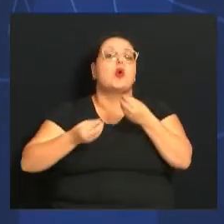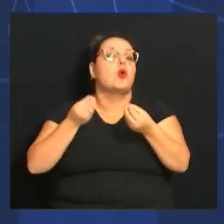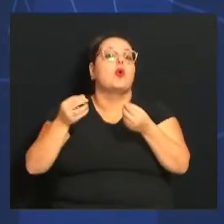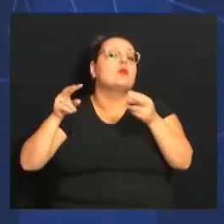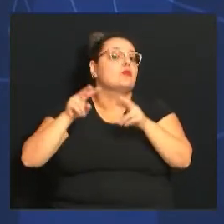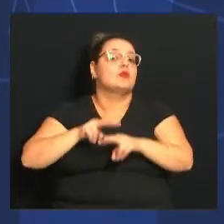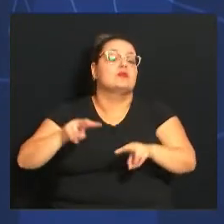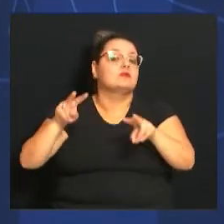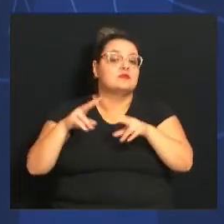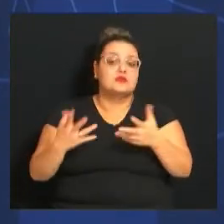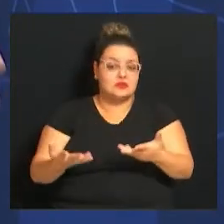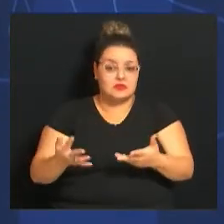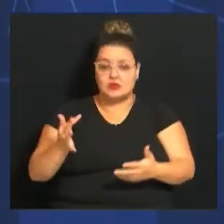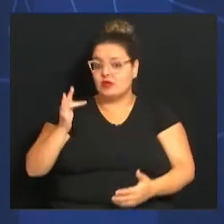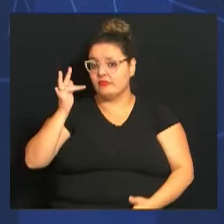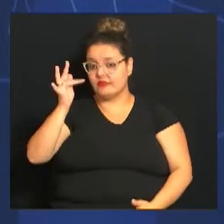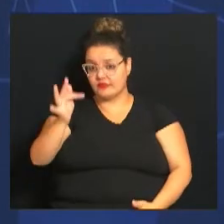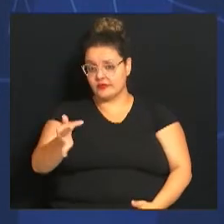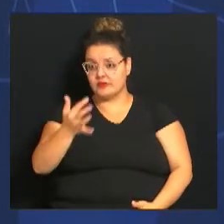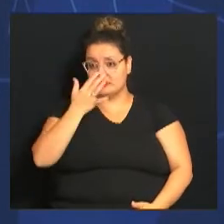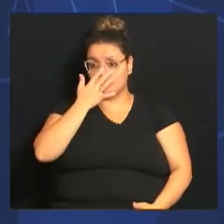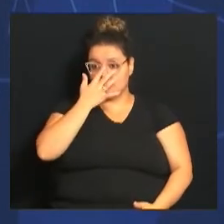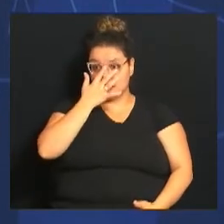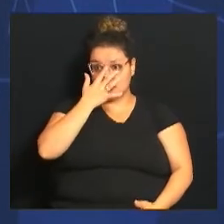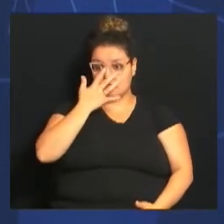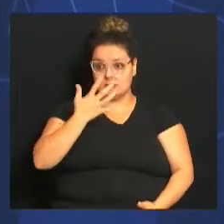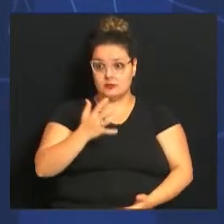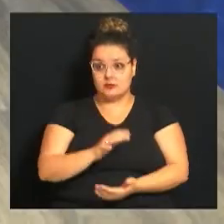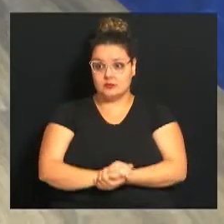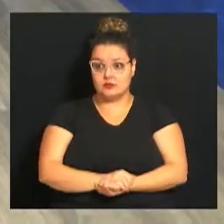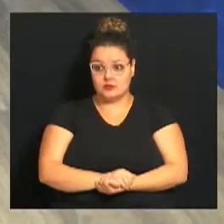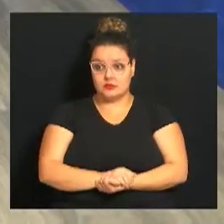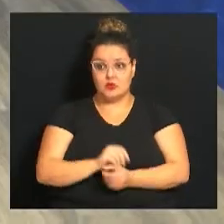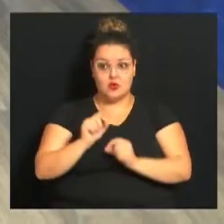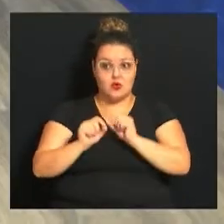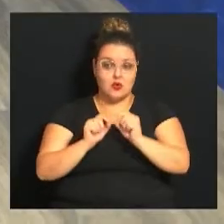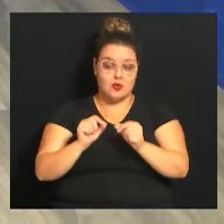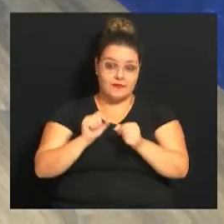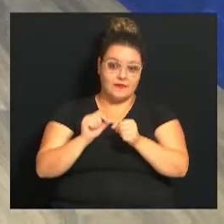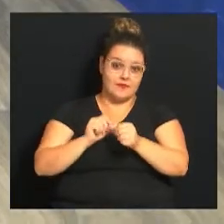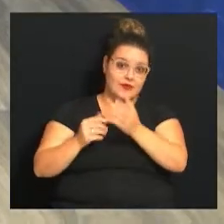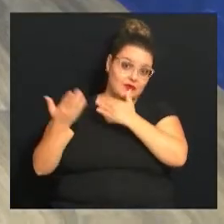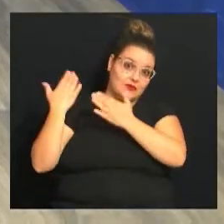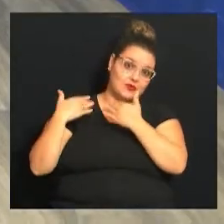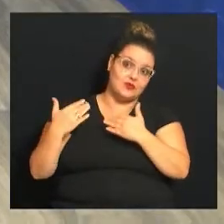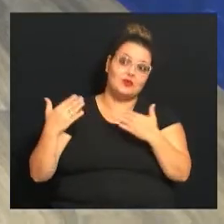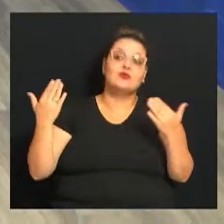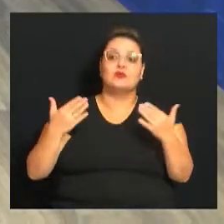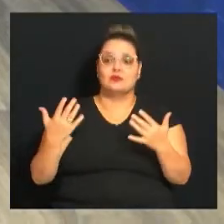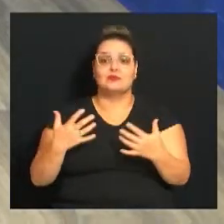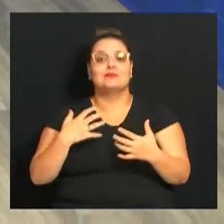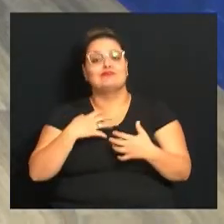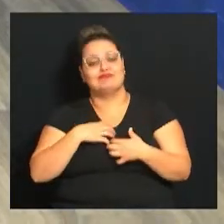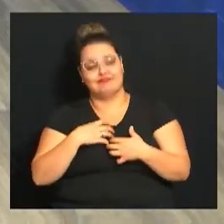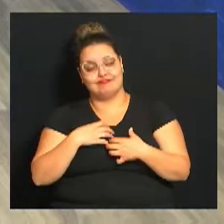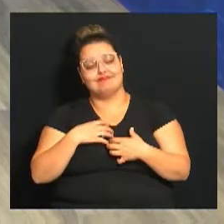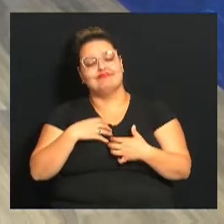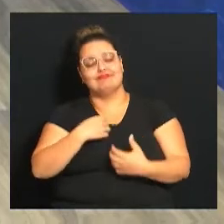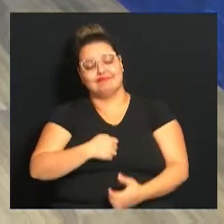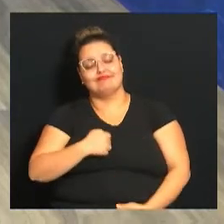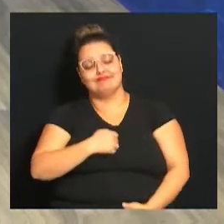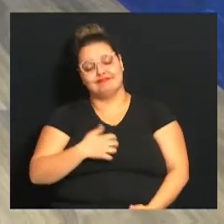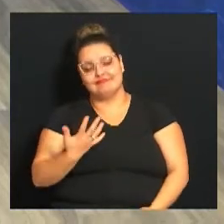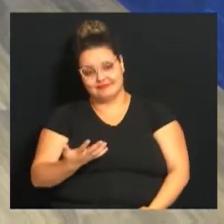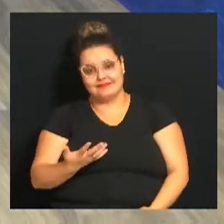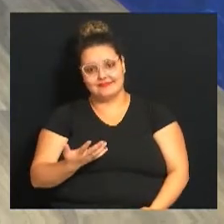né, o futuro deste papel, do que foi feito no passado e hoje, com cada vez mais